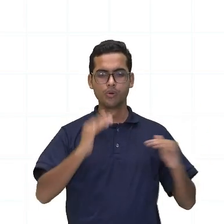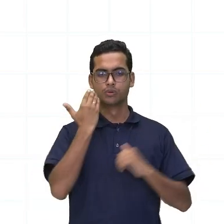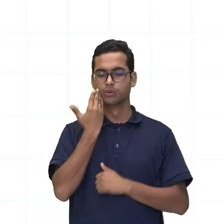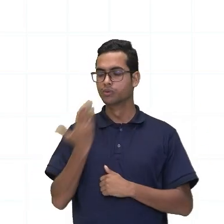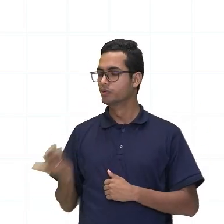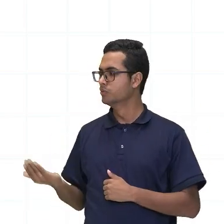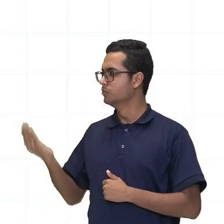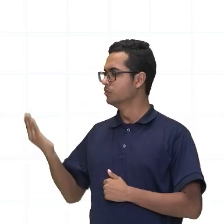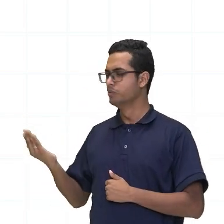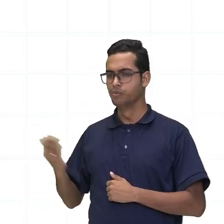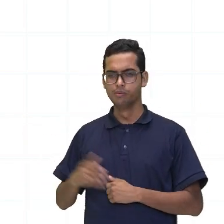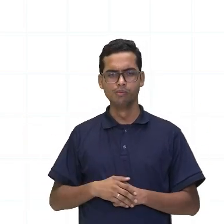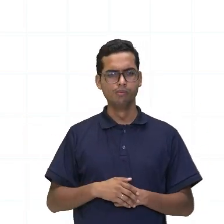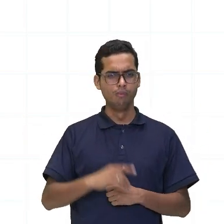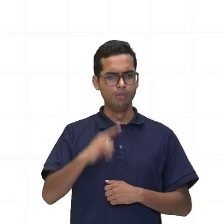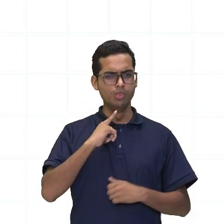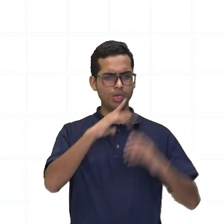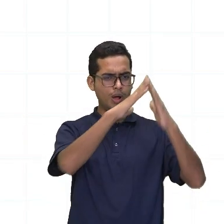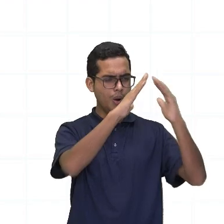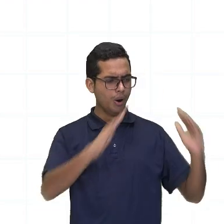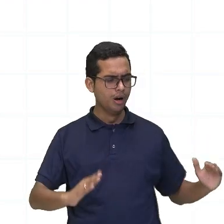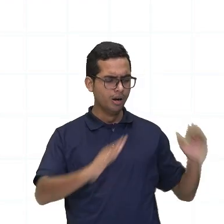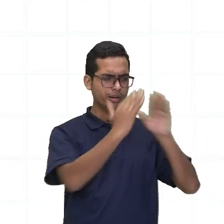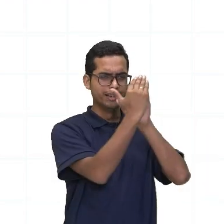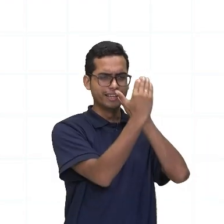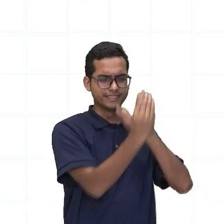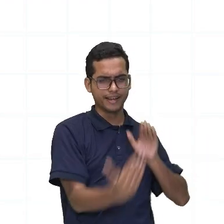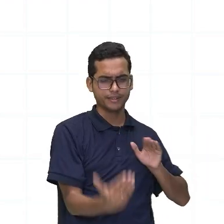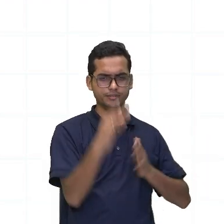Ela tem aí essa pirâmide de Gizé, certo?